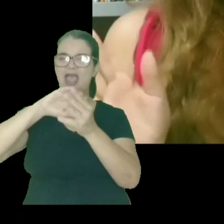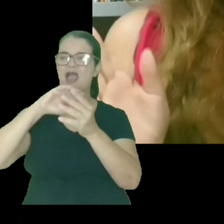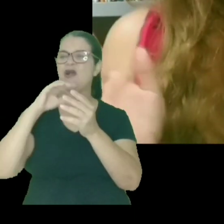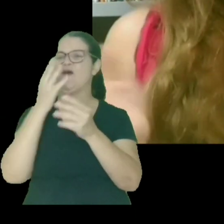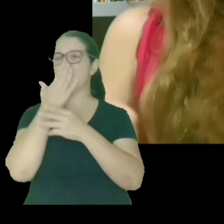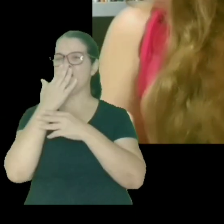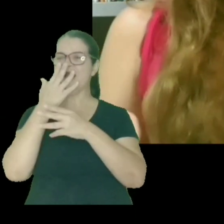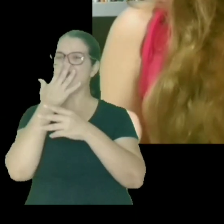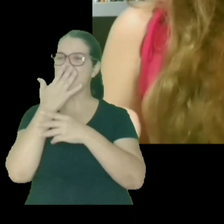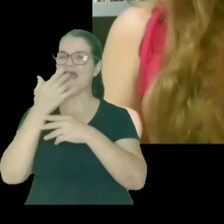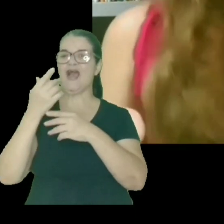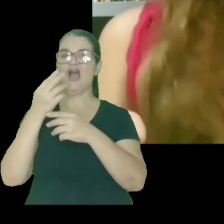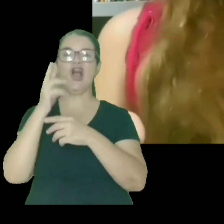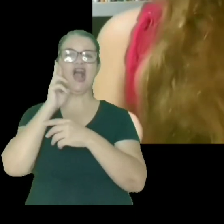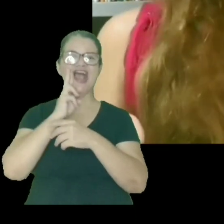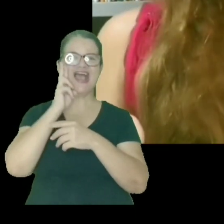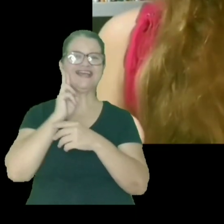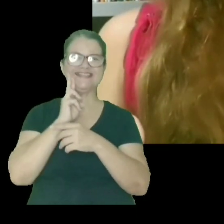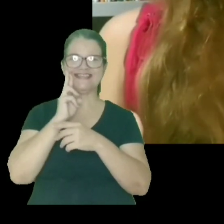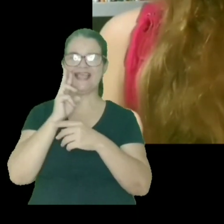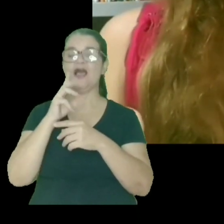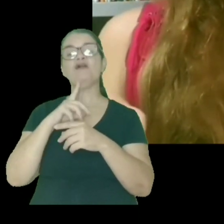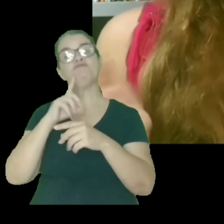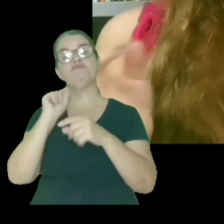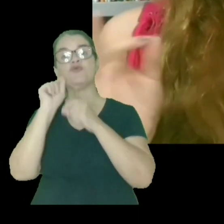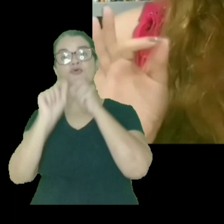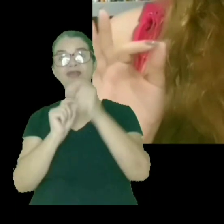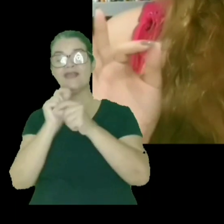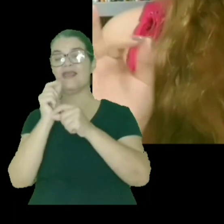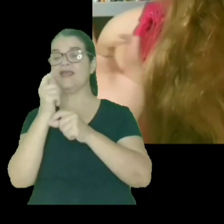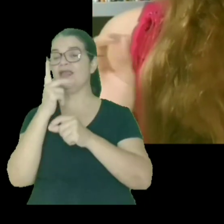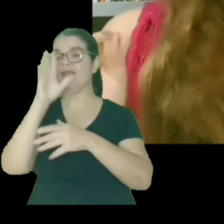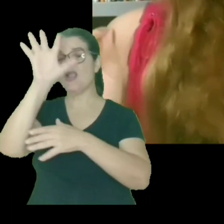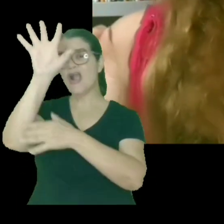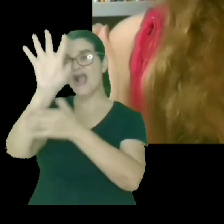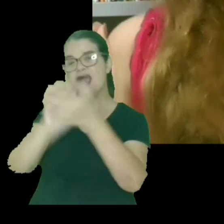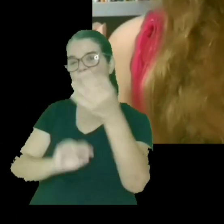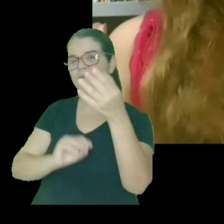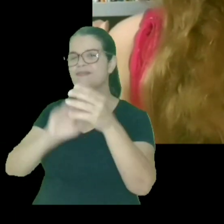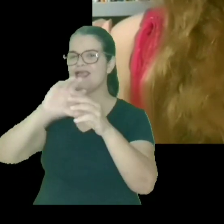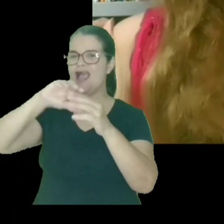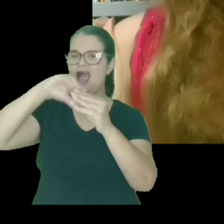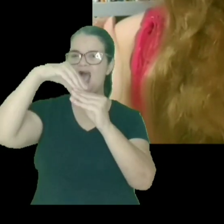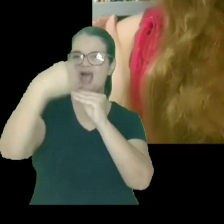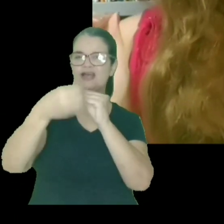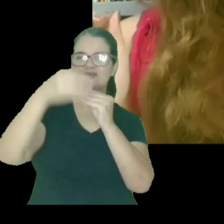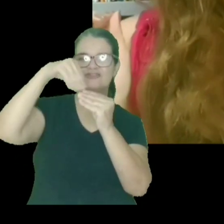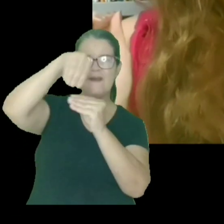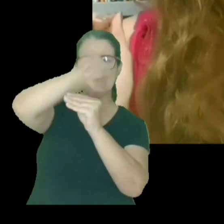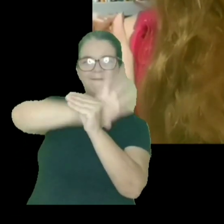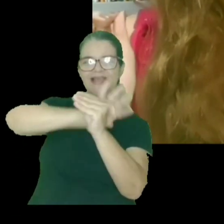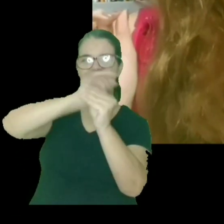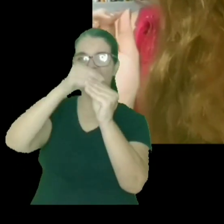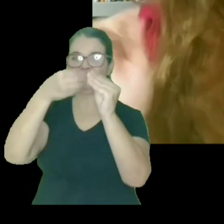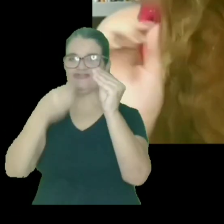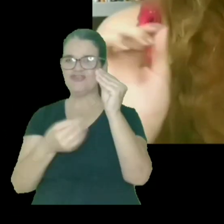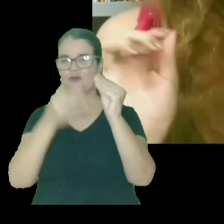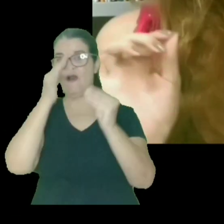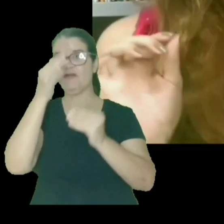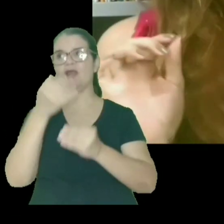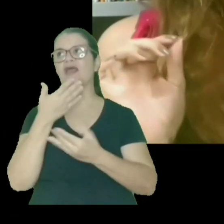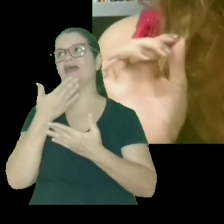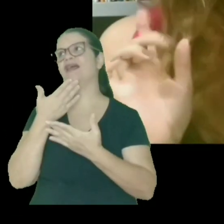com as quais, suponho, pretendia imitar as pétalas de uma flor. Boquiaberta,